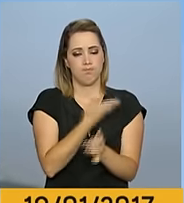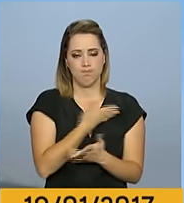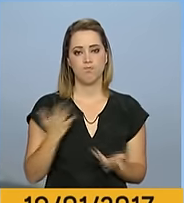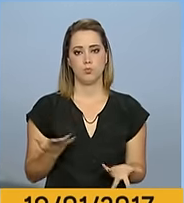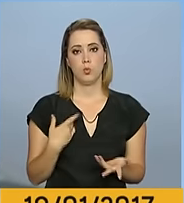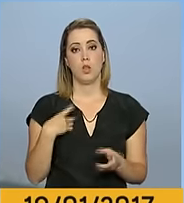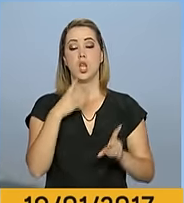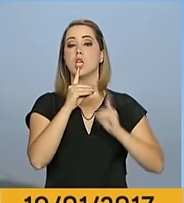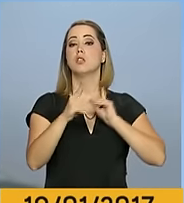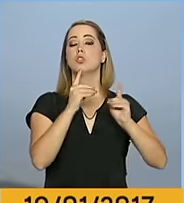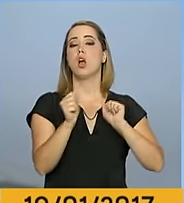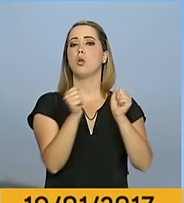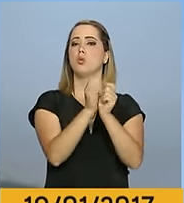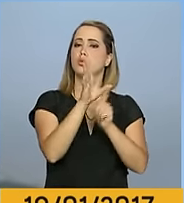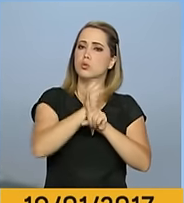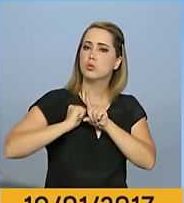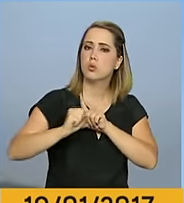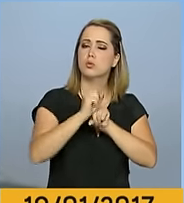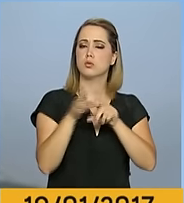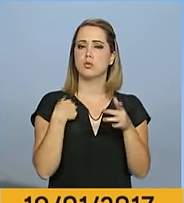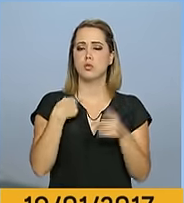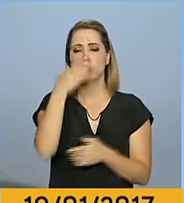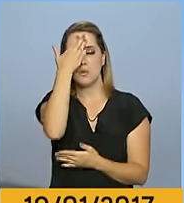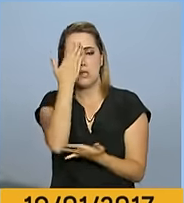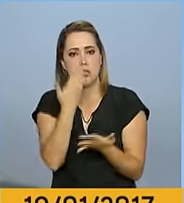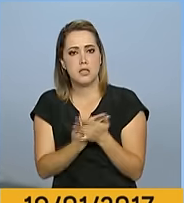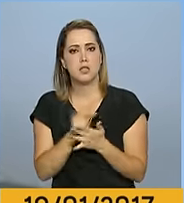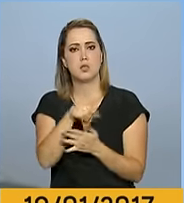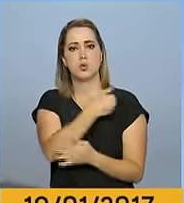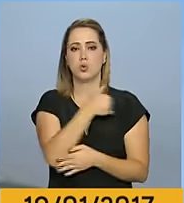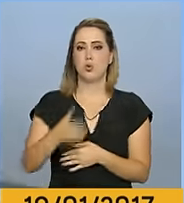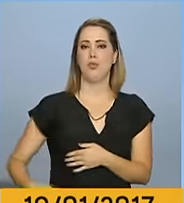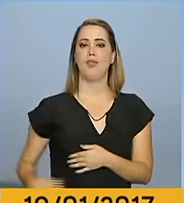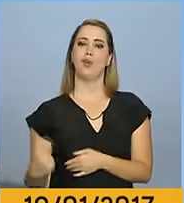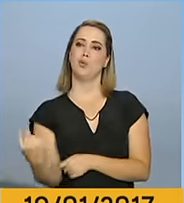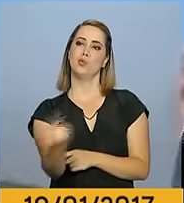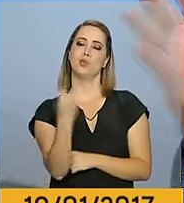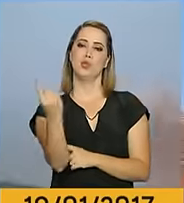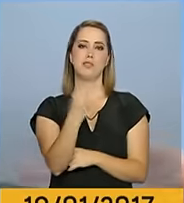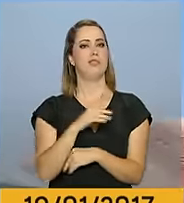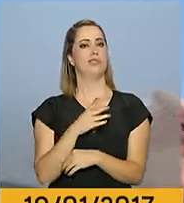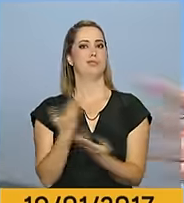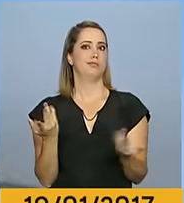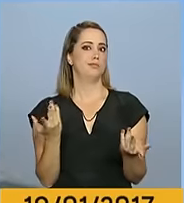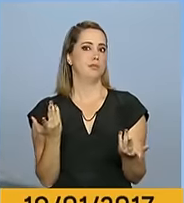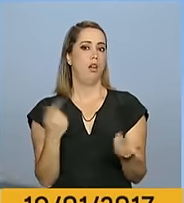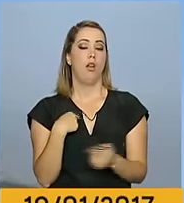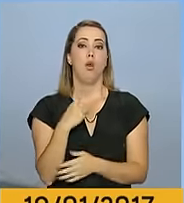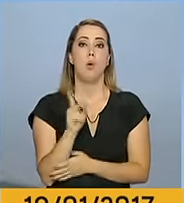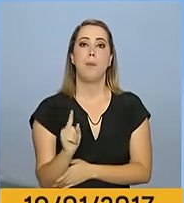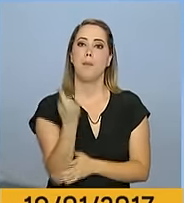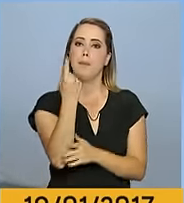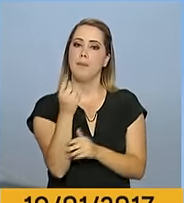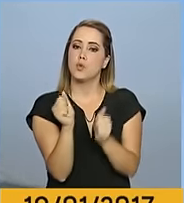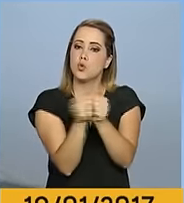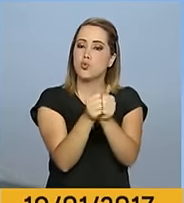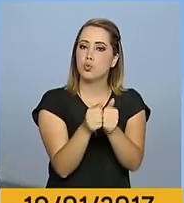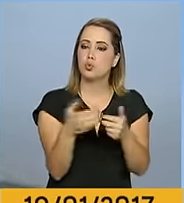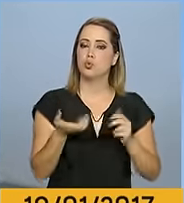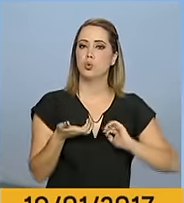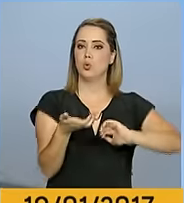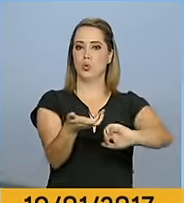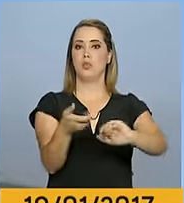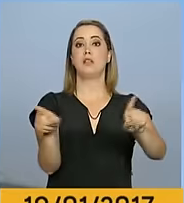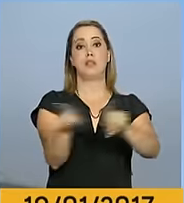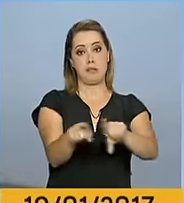sociedade, que é o que leva a convicção de que o governo não governa sozinho. Governa, em primeiro lugar, com o Congresso Nacional, mas